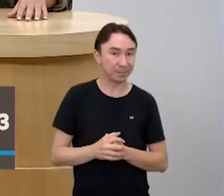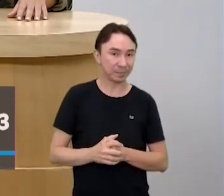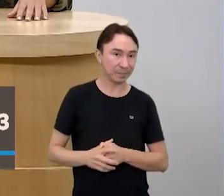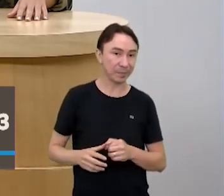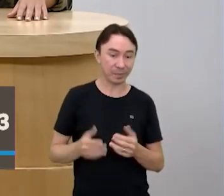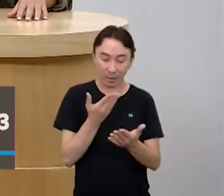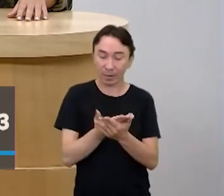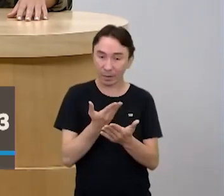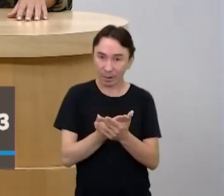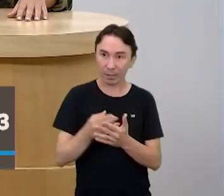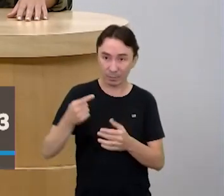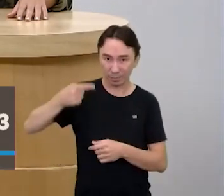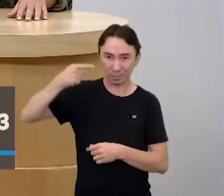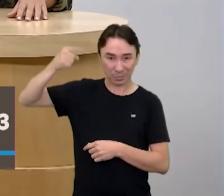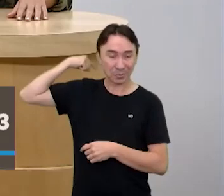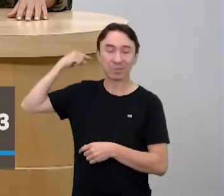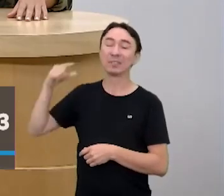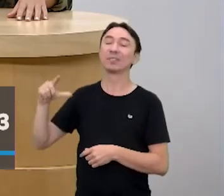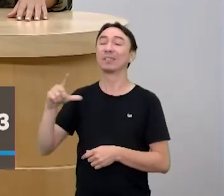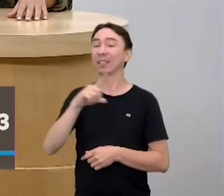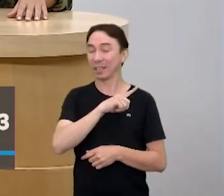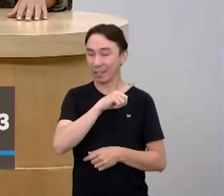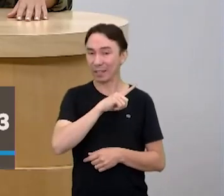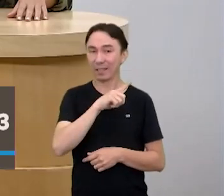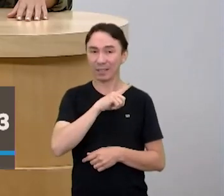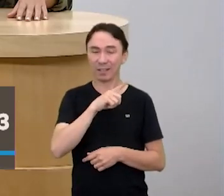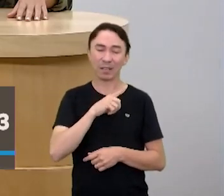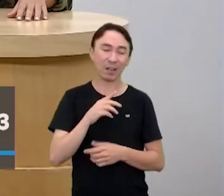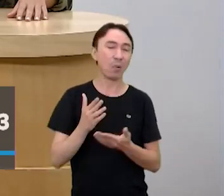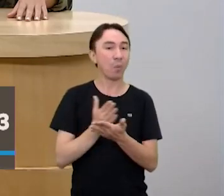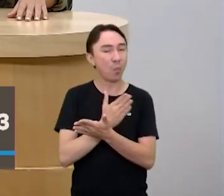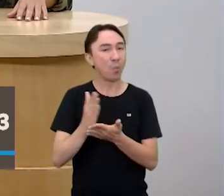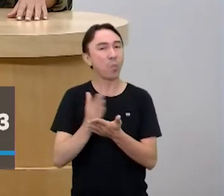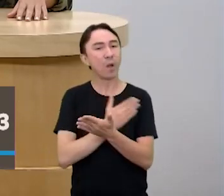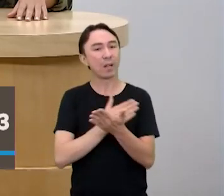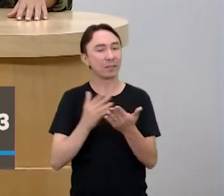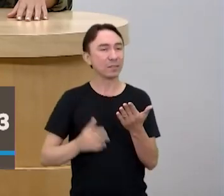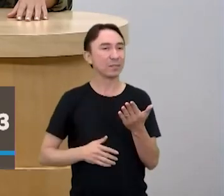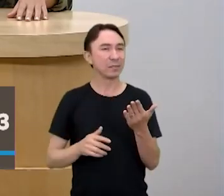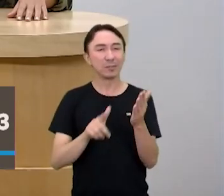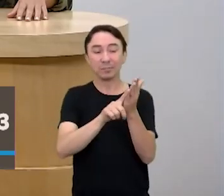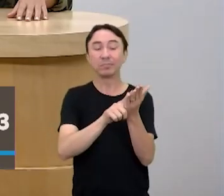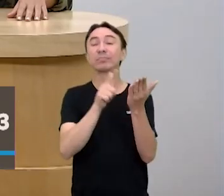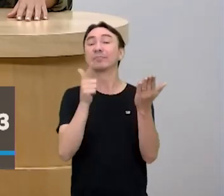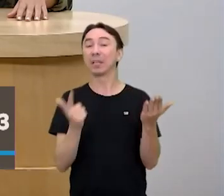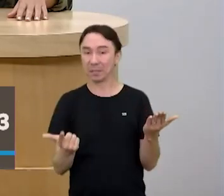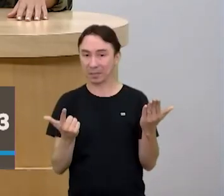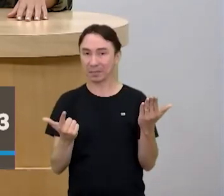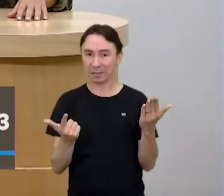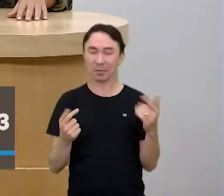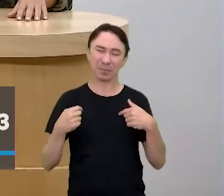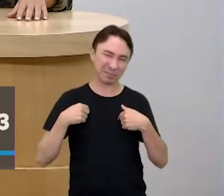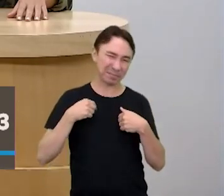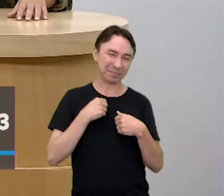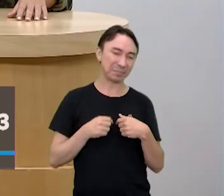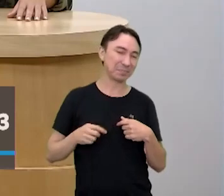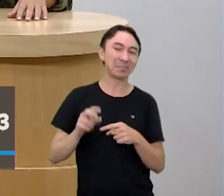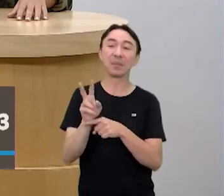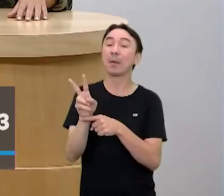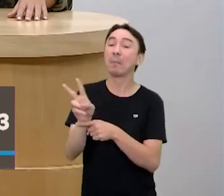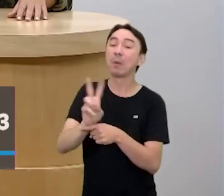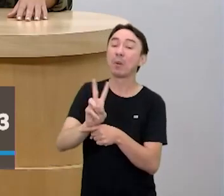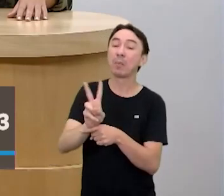essa aula, volte lá. O que aconteceu? Eu trouxe algumas manchetes, eu fiz um pequeno observatório de imprensa. Sim. Eu trouxe